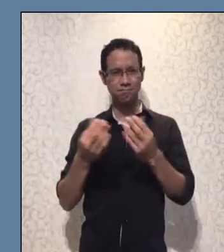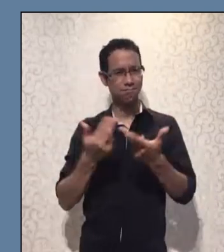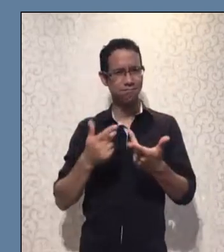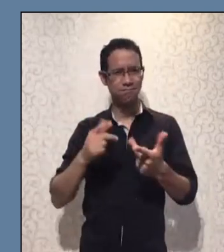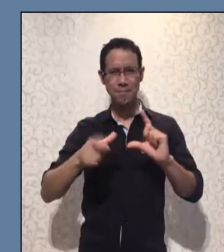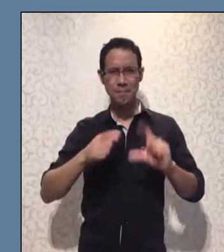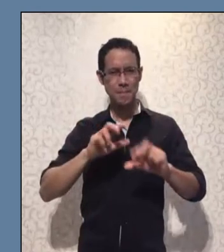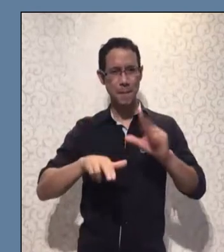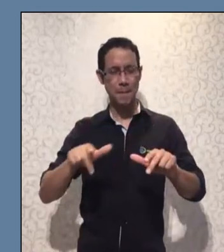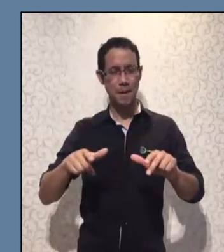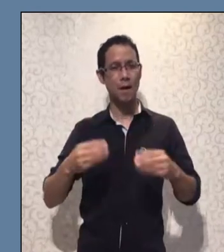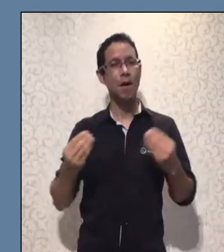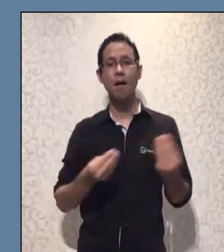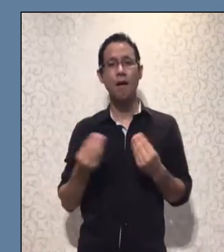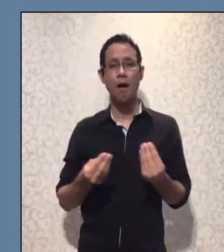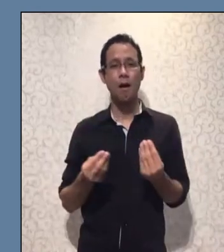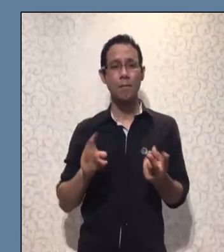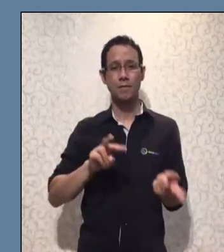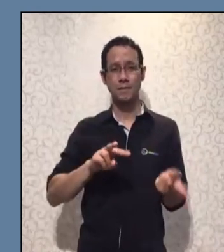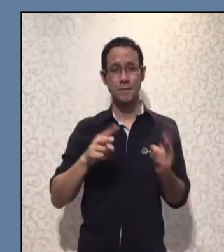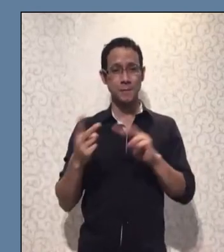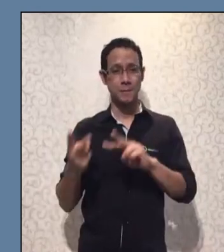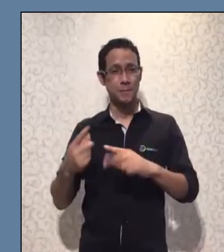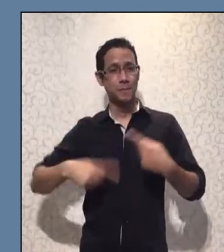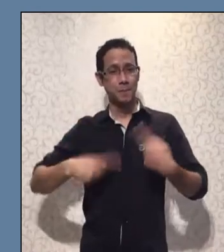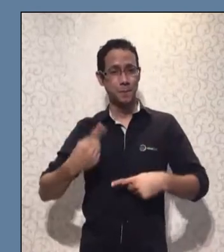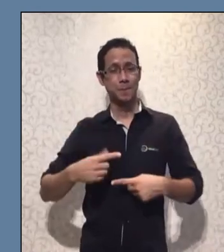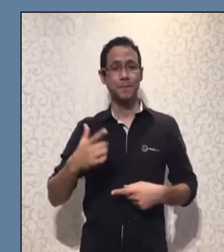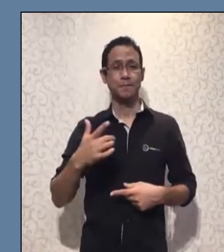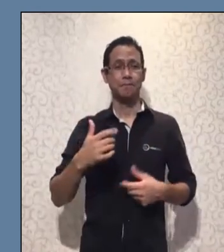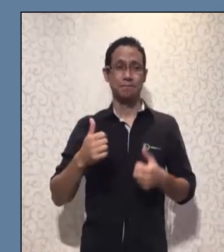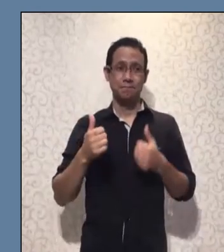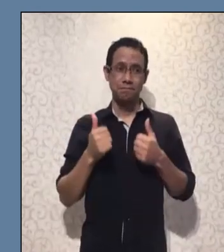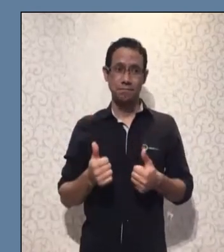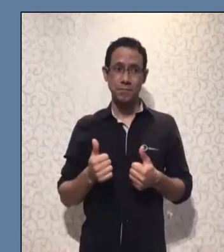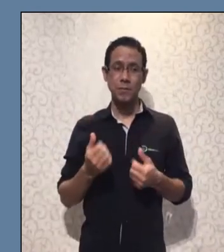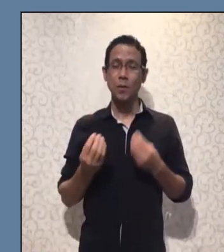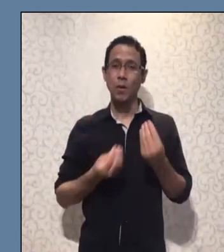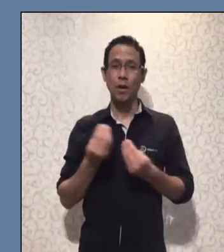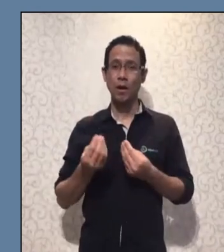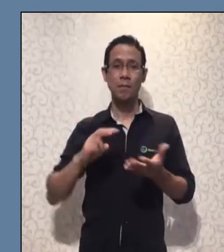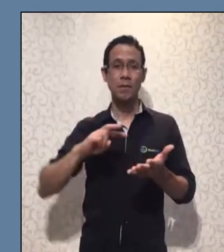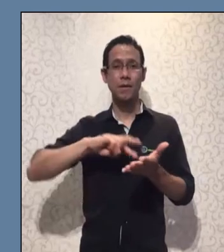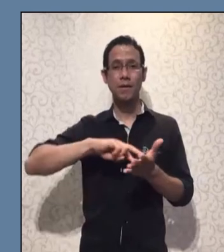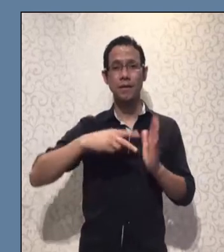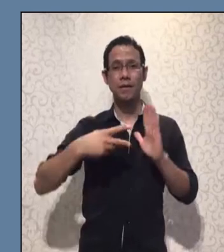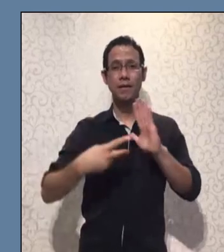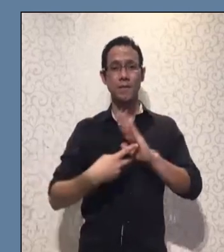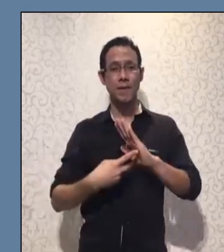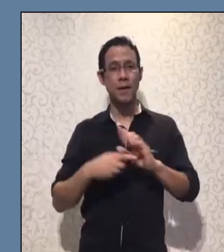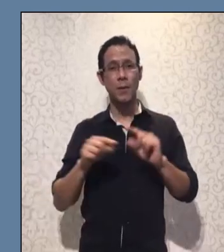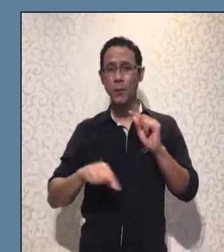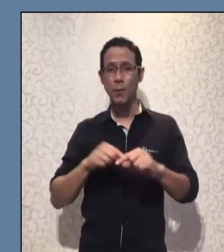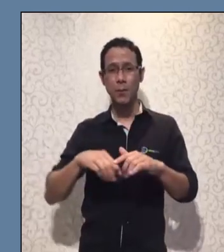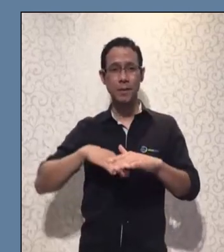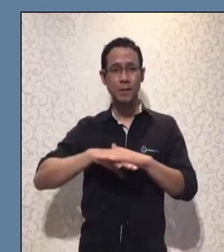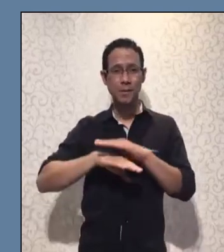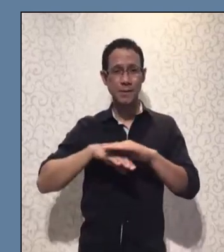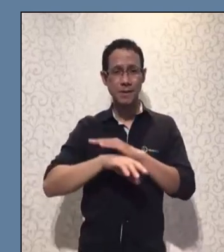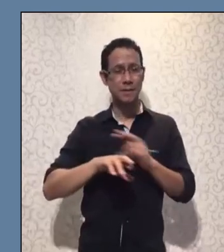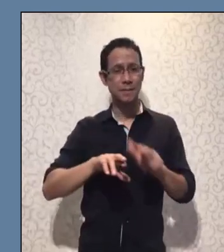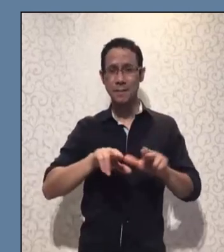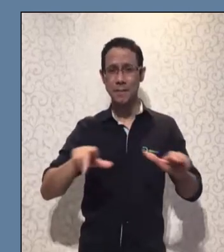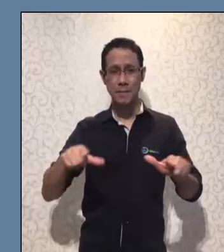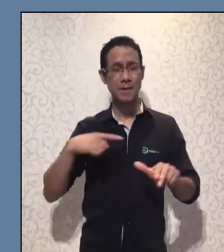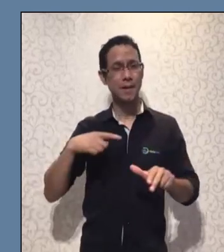rediscussão saudável do que significam esses acervos, olhando para a sociedade de hoje, mesmo à luz de documentos e ícones que falavam de uma